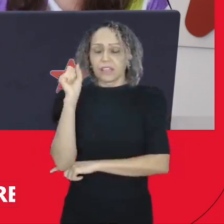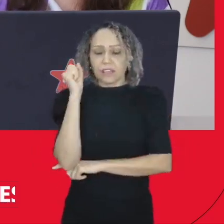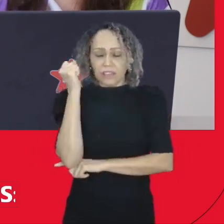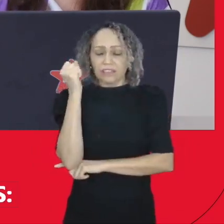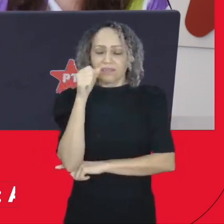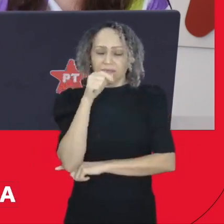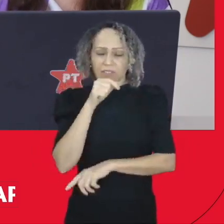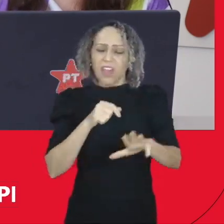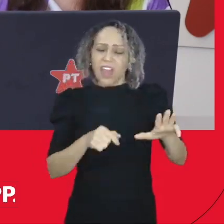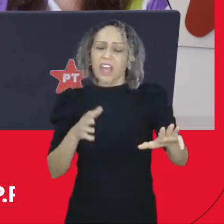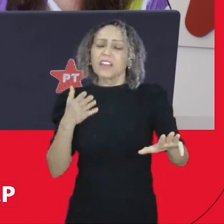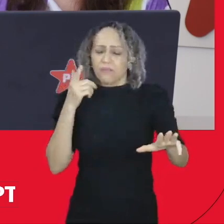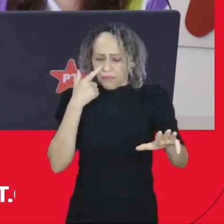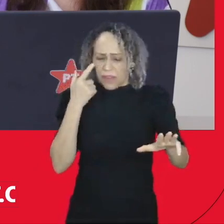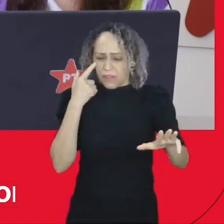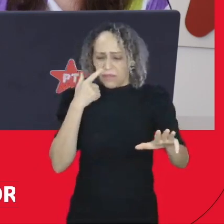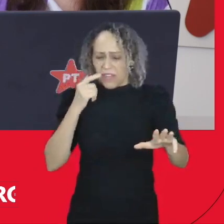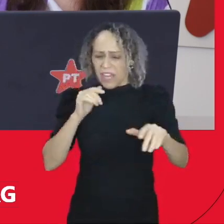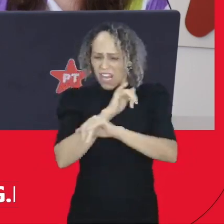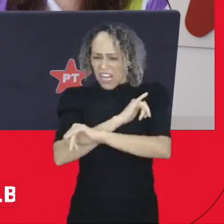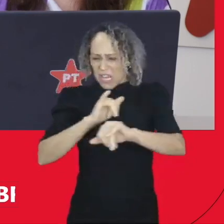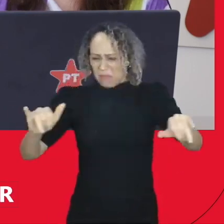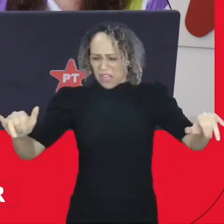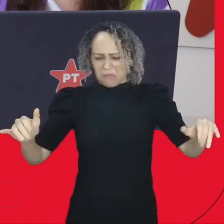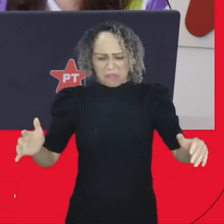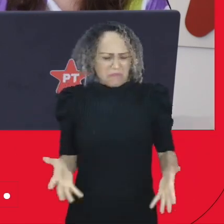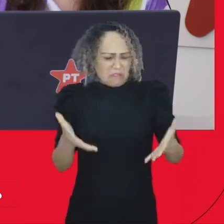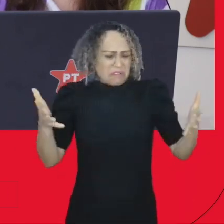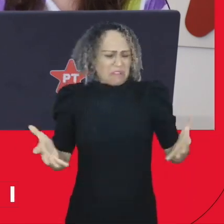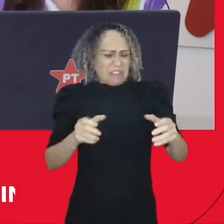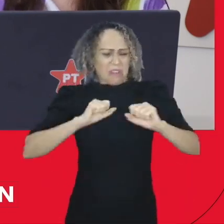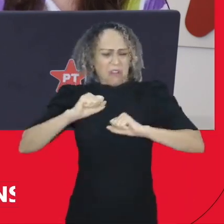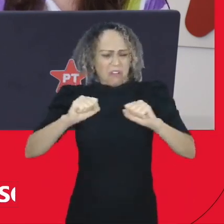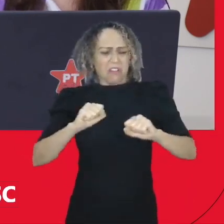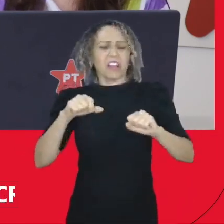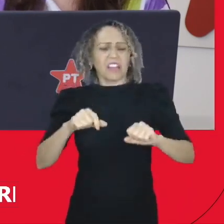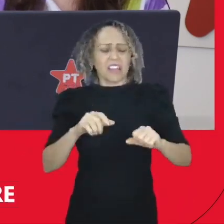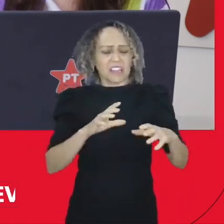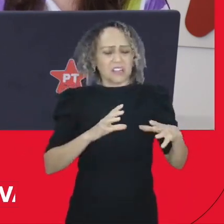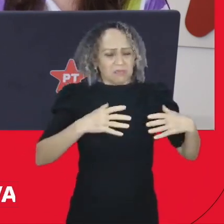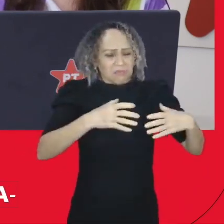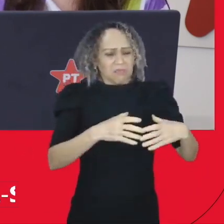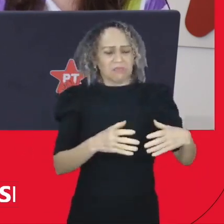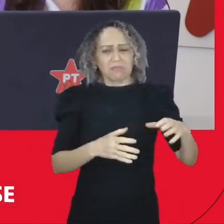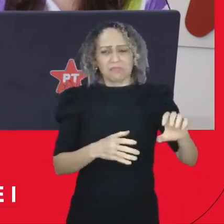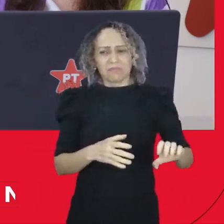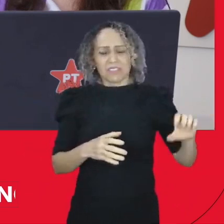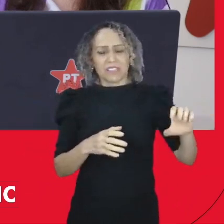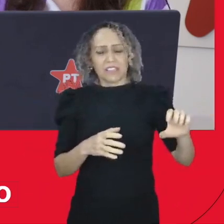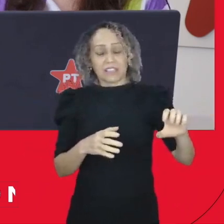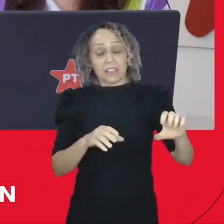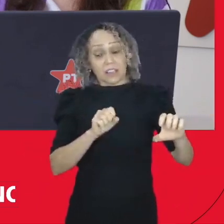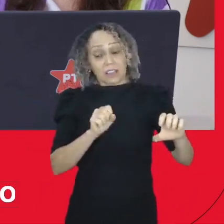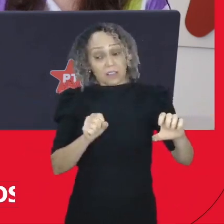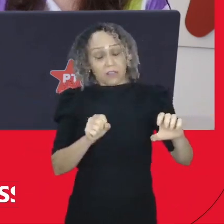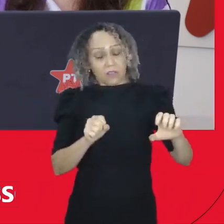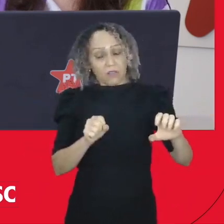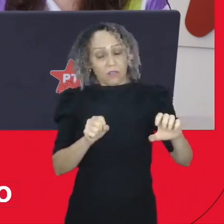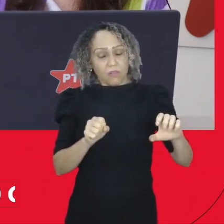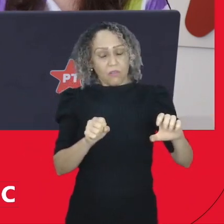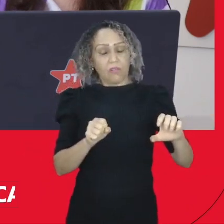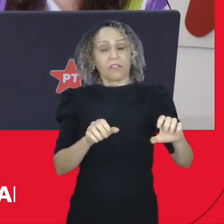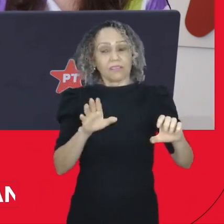Obrigado, Amanda. Obrigado pela oportunidade. Transmito um fraterno abraço à nossa militância petista espalhada pelos 4 cantos desse Brasil. E